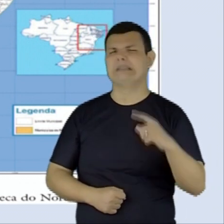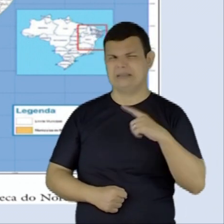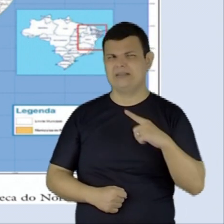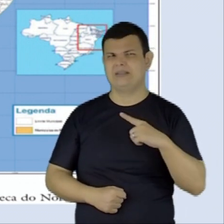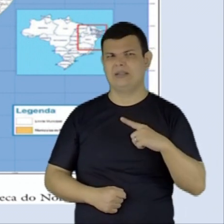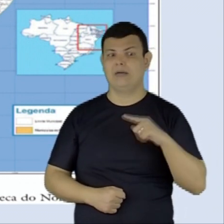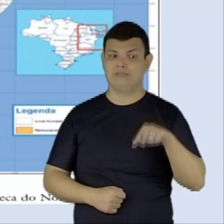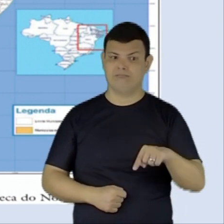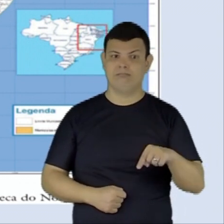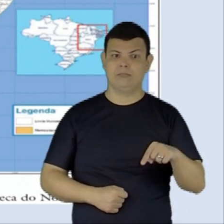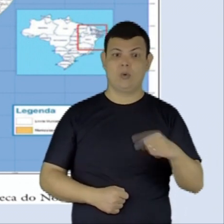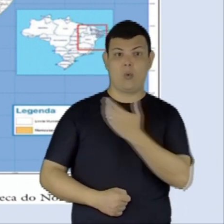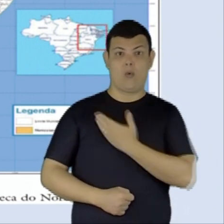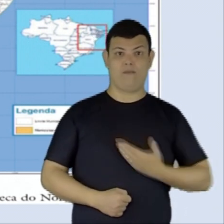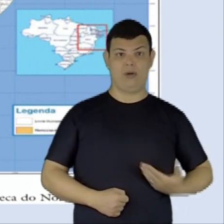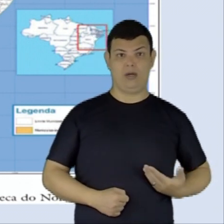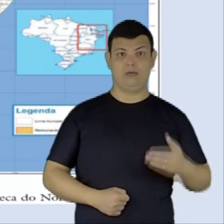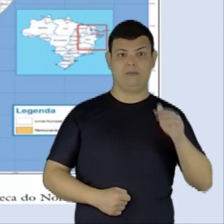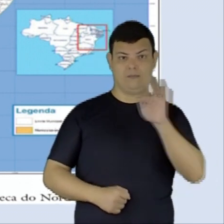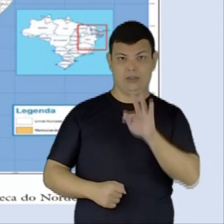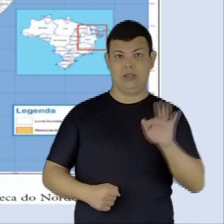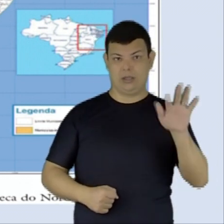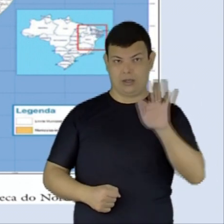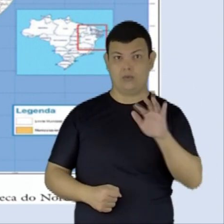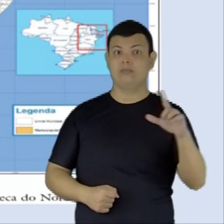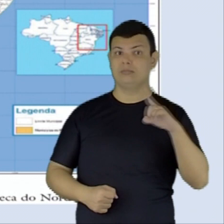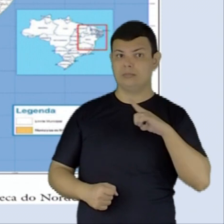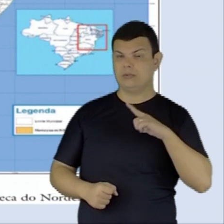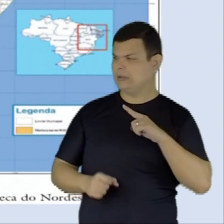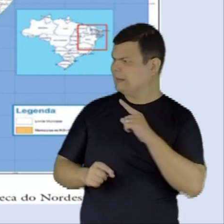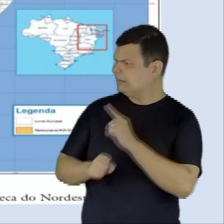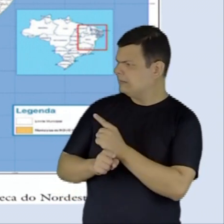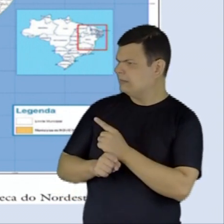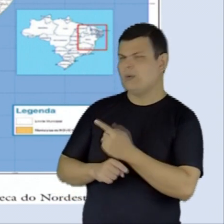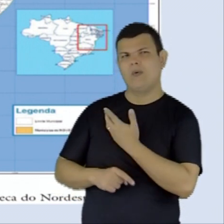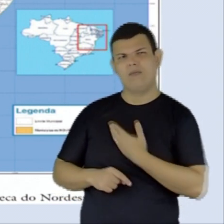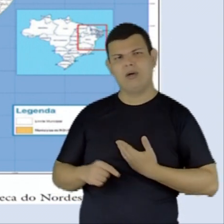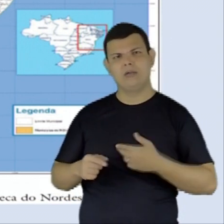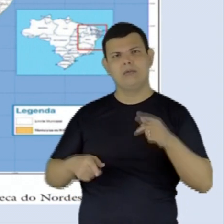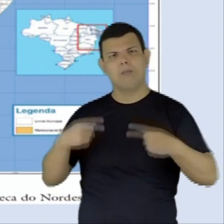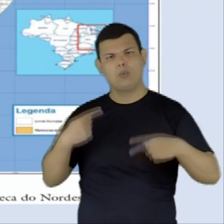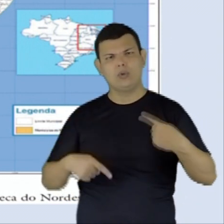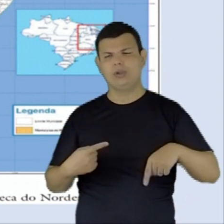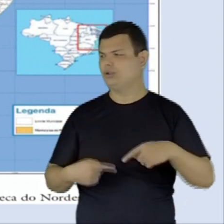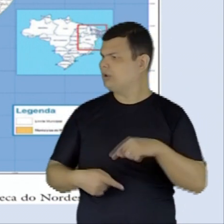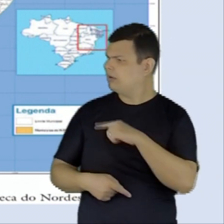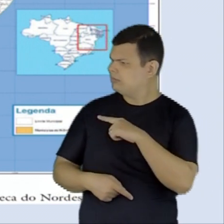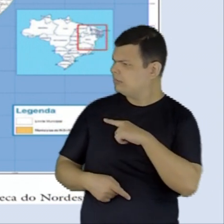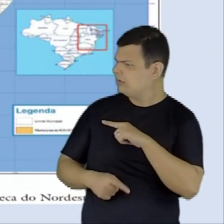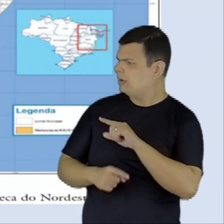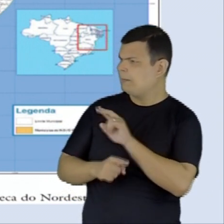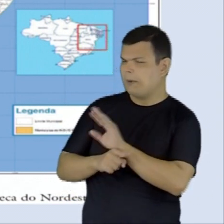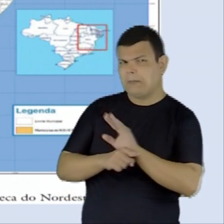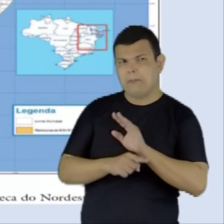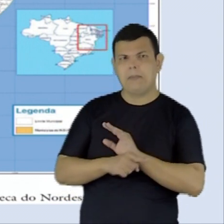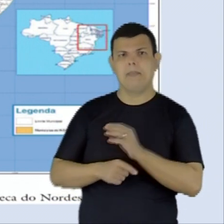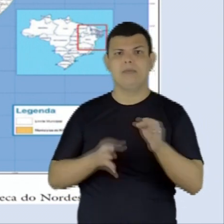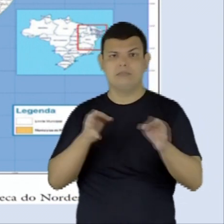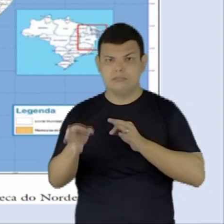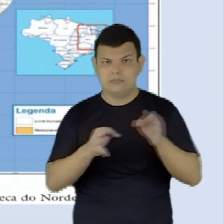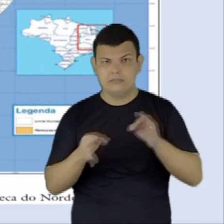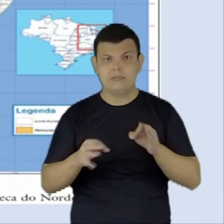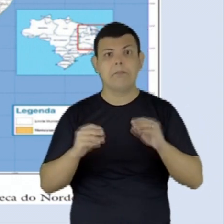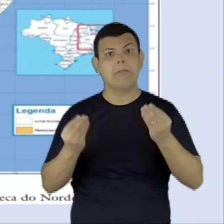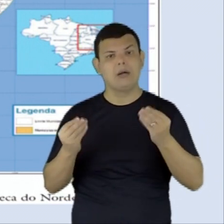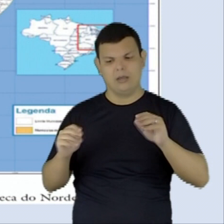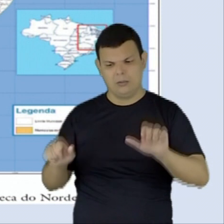governo federal. Inclusive, há muitas ações do governo, né, políticas públicas, para que seja melhorada essa